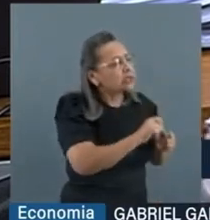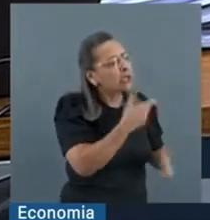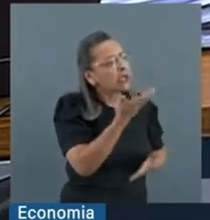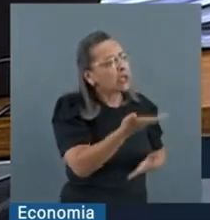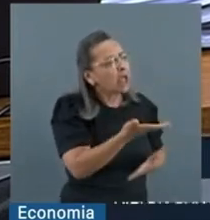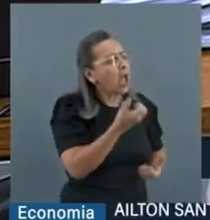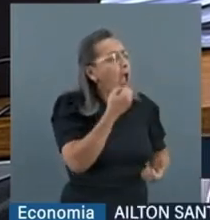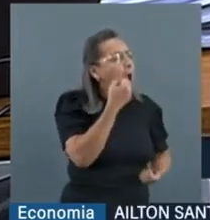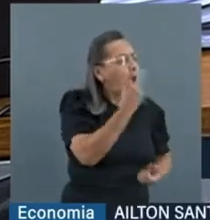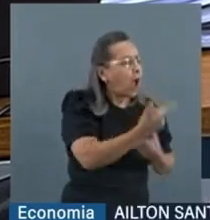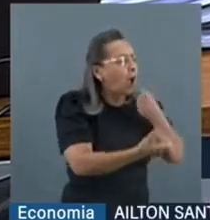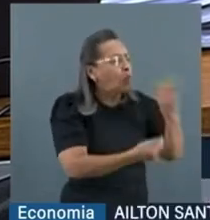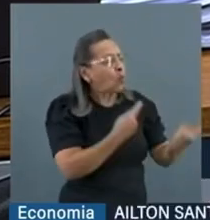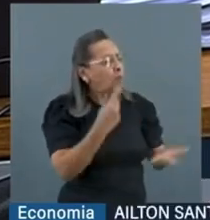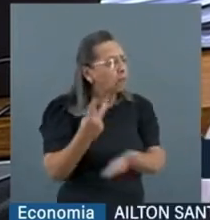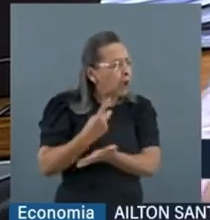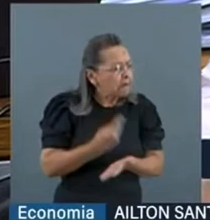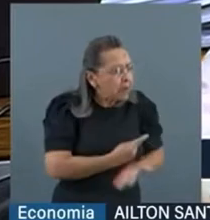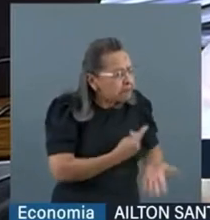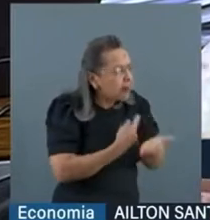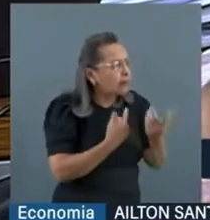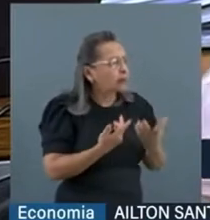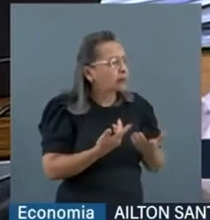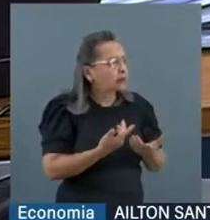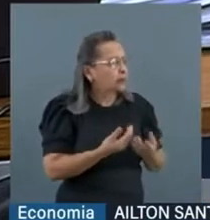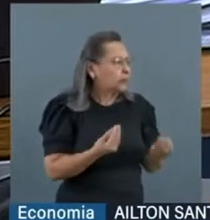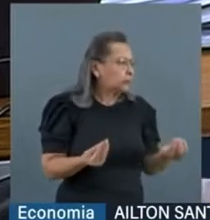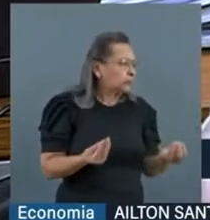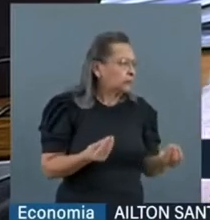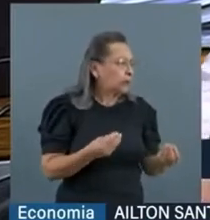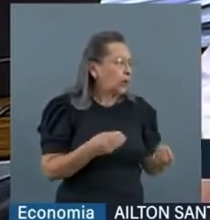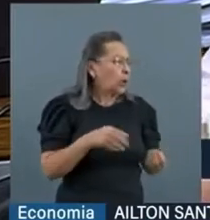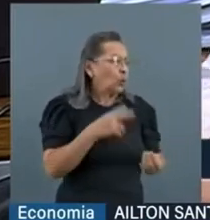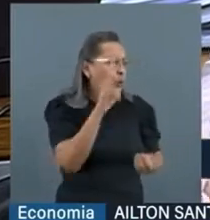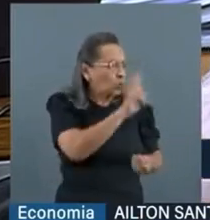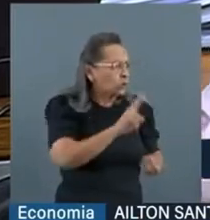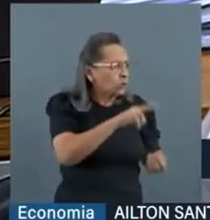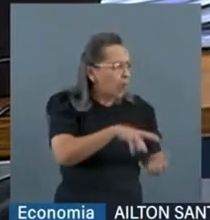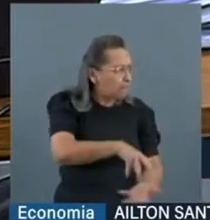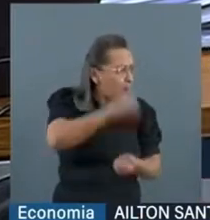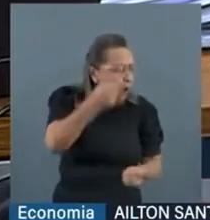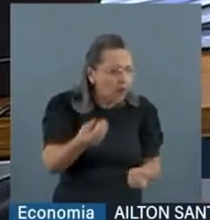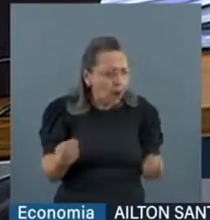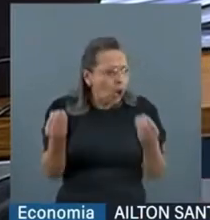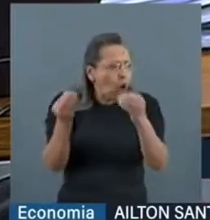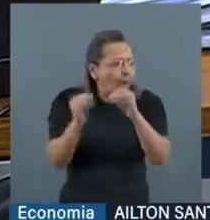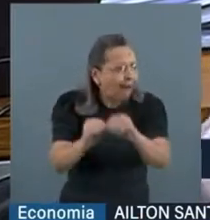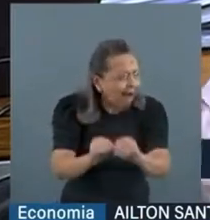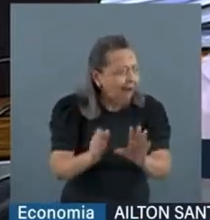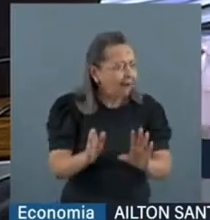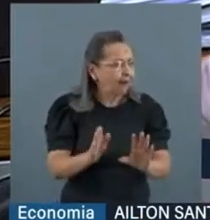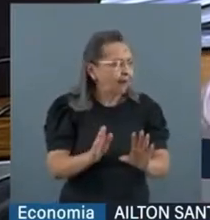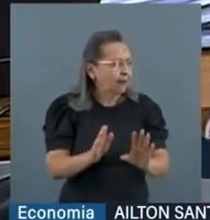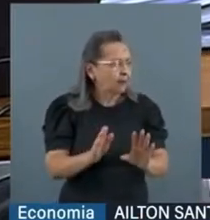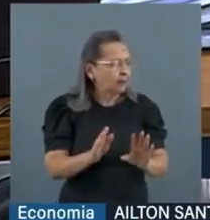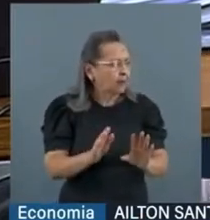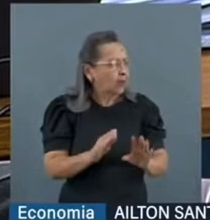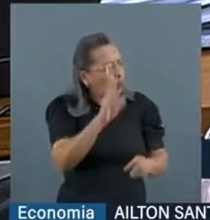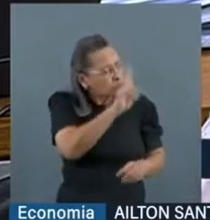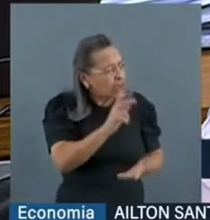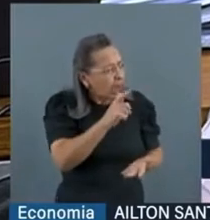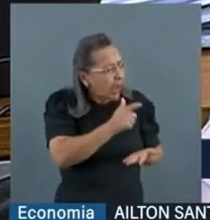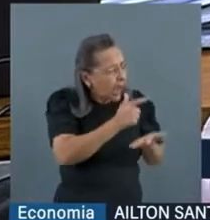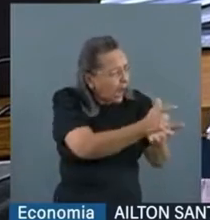alguma ilegalidade botar alguma bomba pegar em arma para tomar democracia